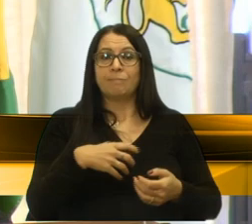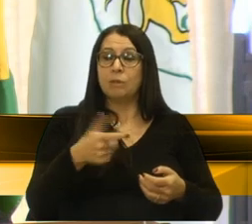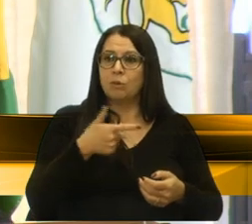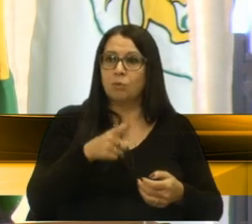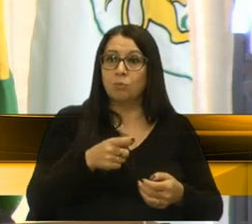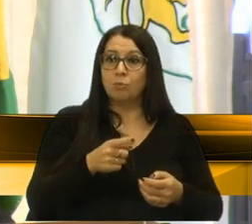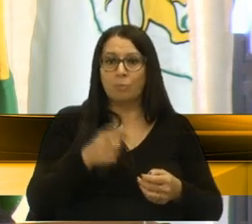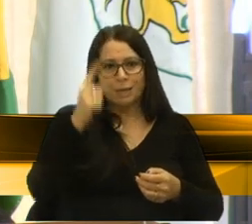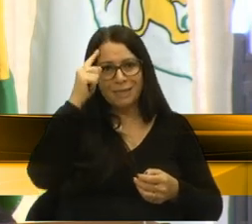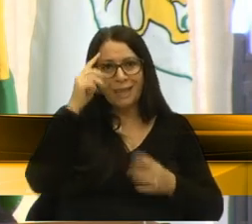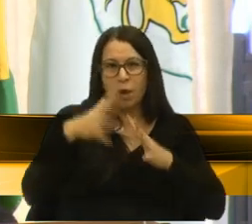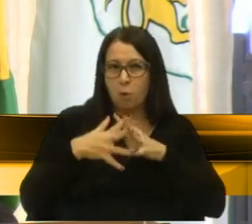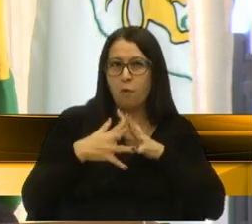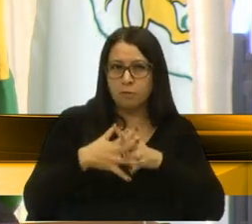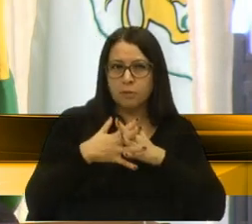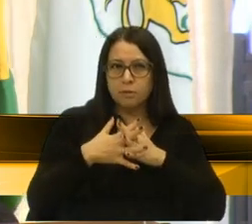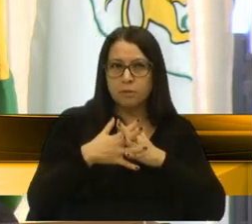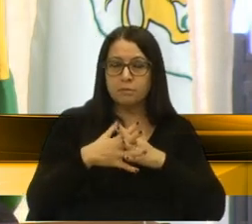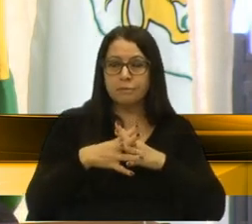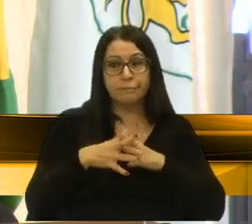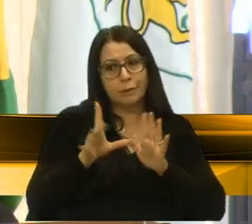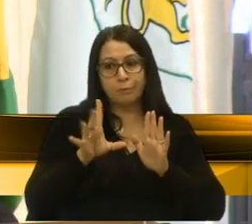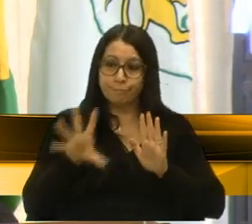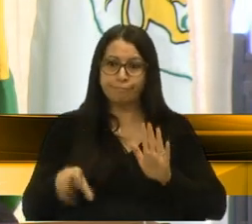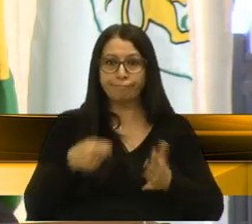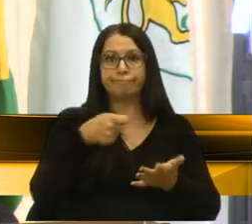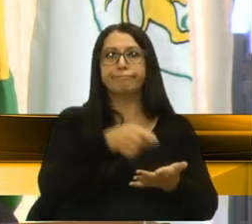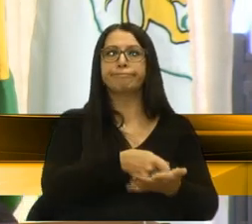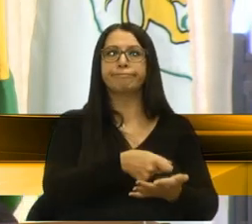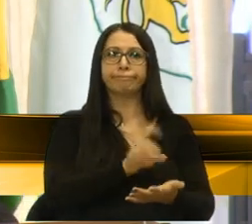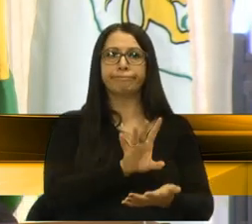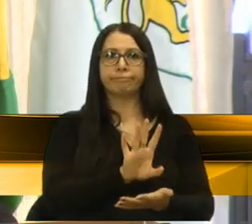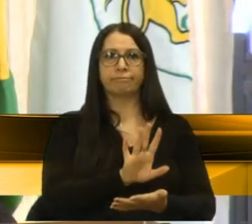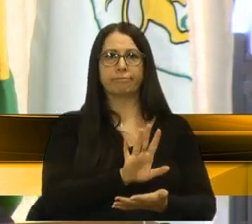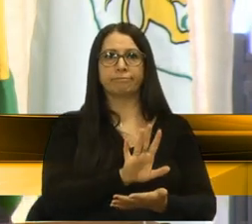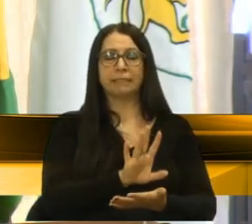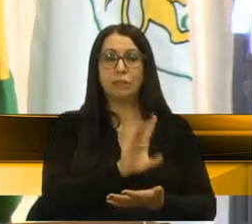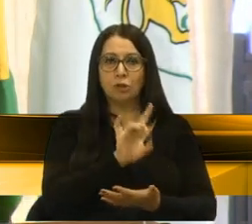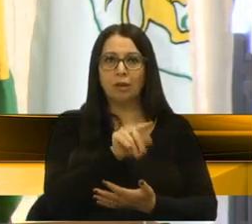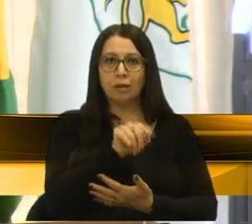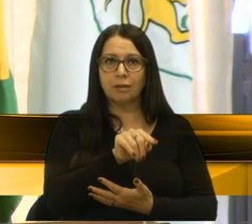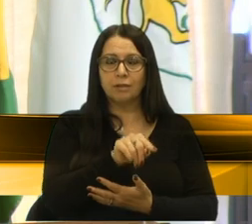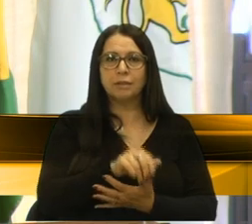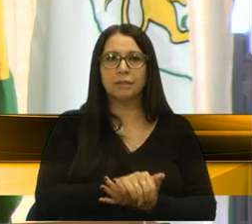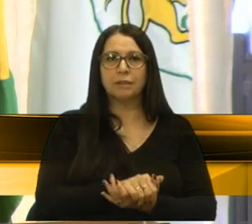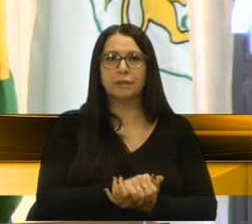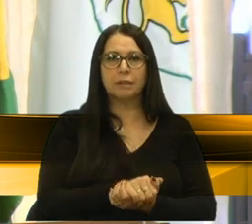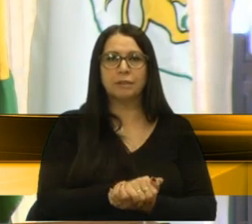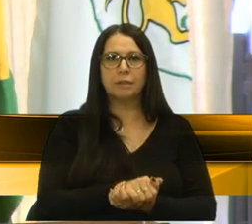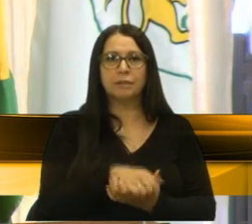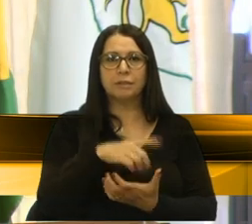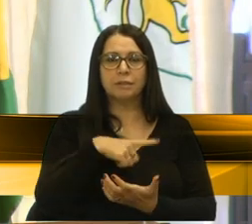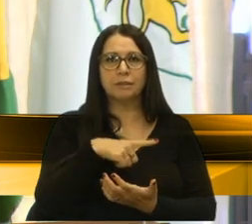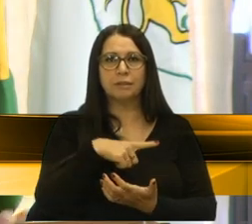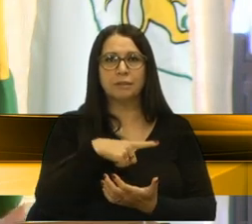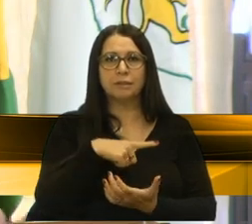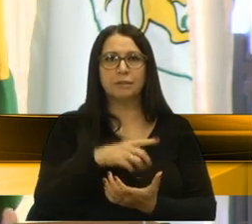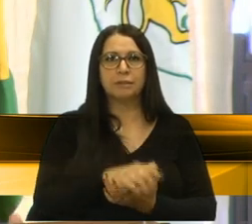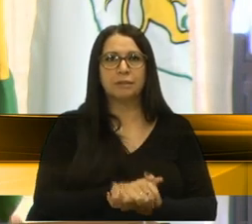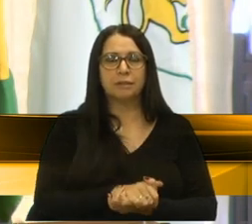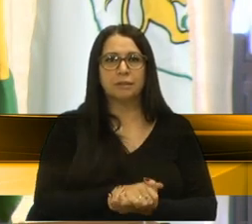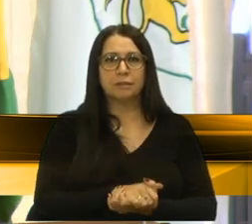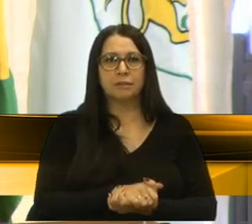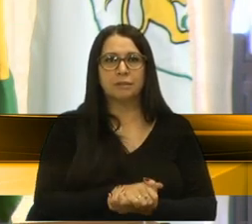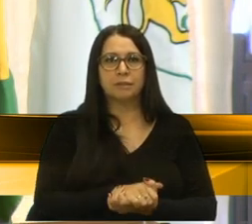tumulto, simplesmente eles pegam e pagam. Só ali já está tendo